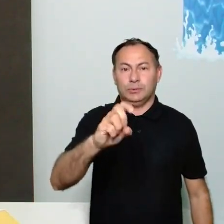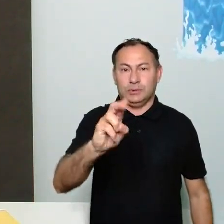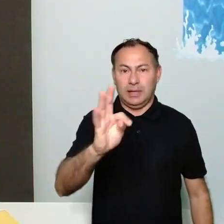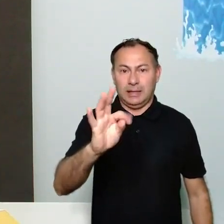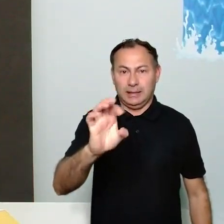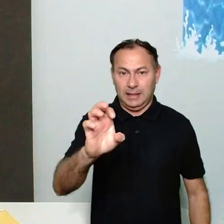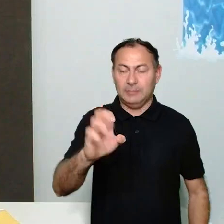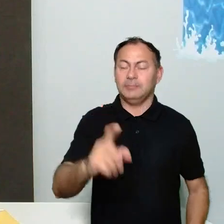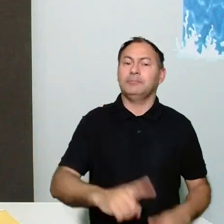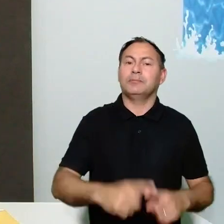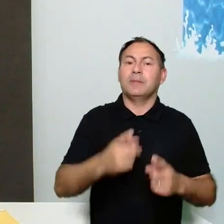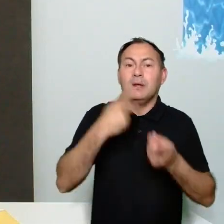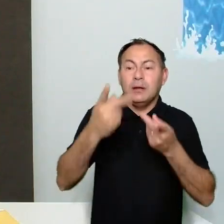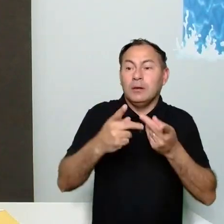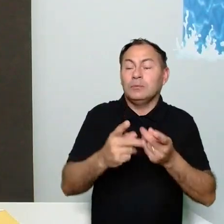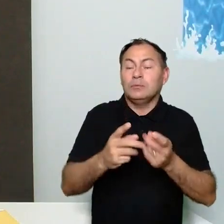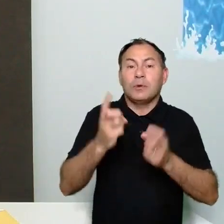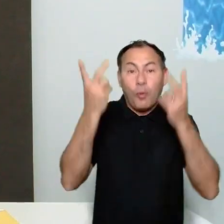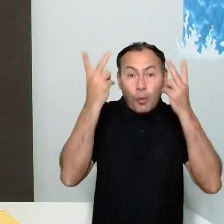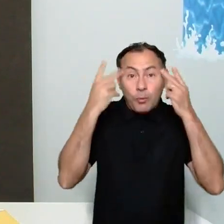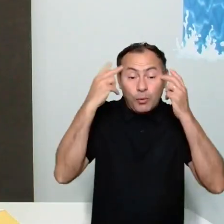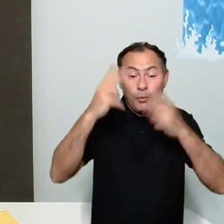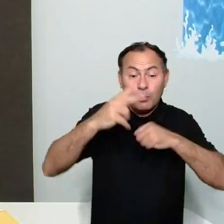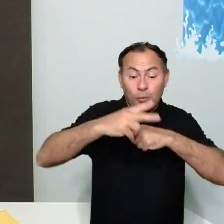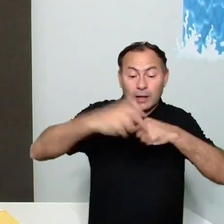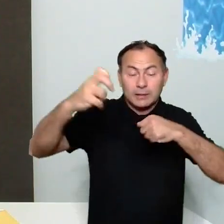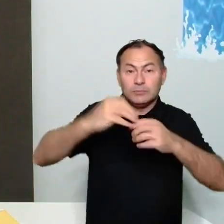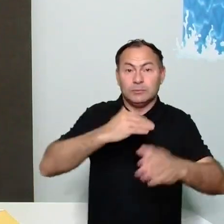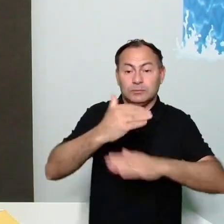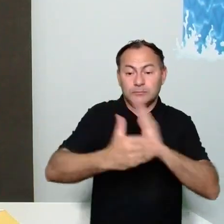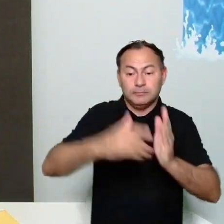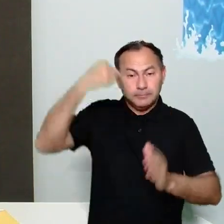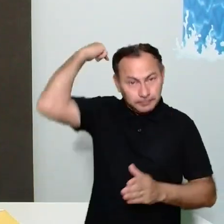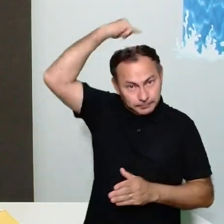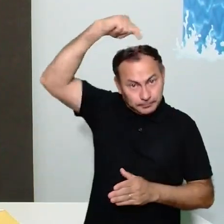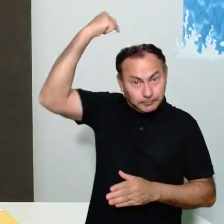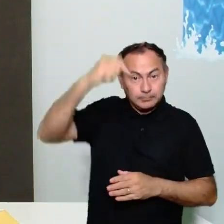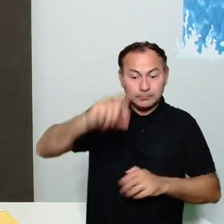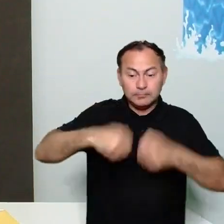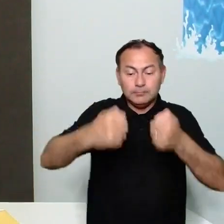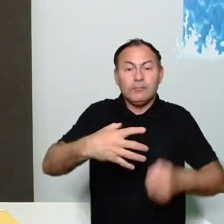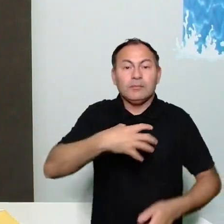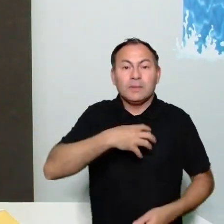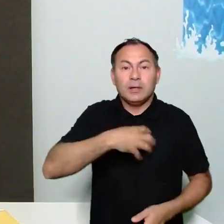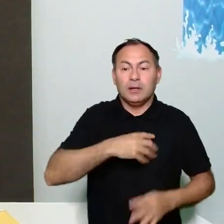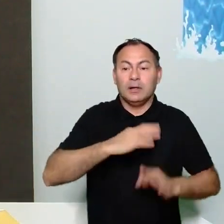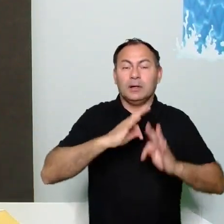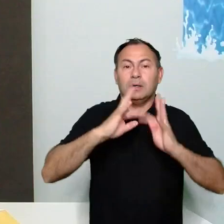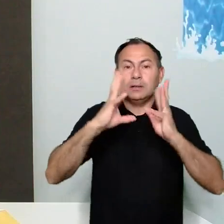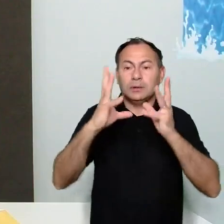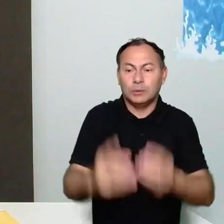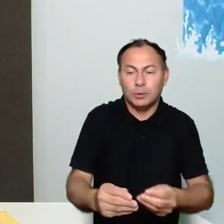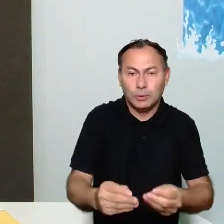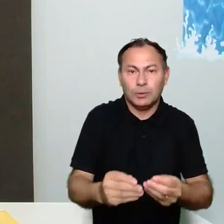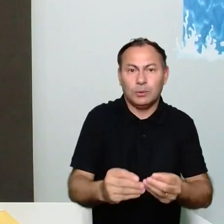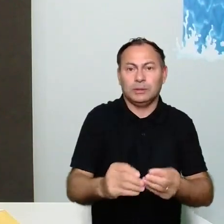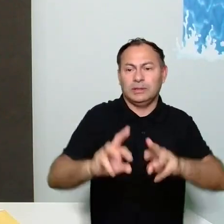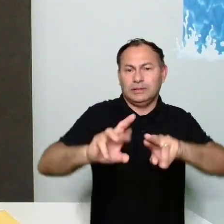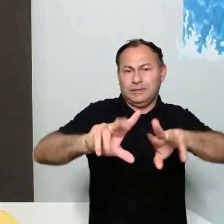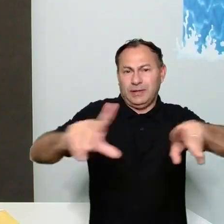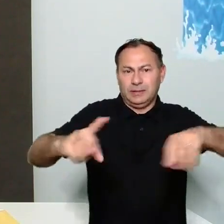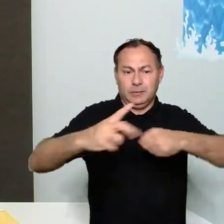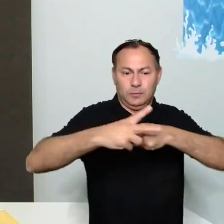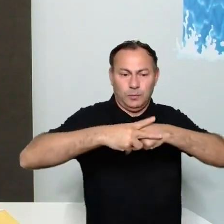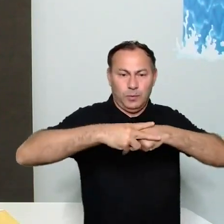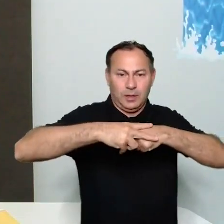E a grande e comum vocação de todas as santidades, que dá sentido a todas as diferentes